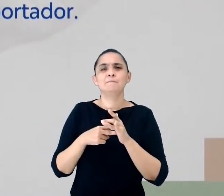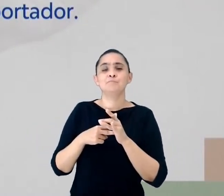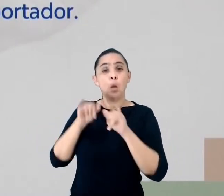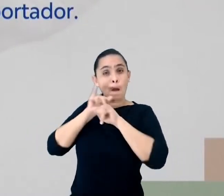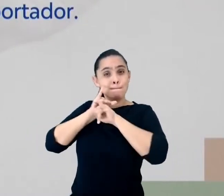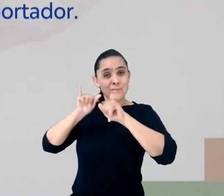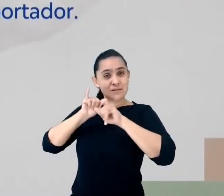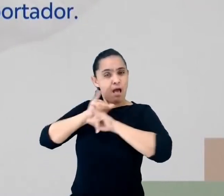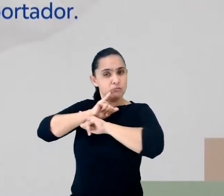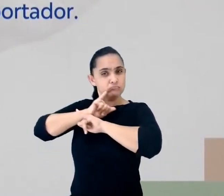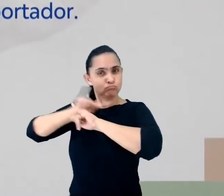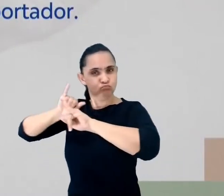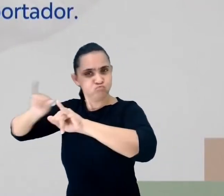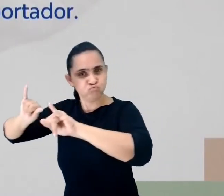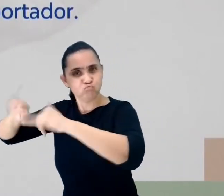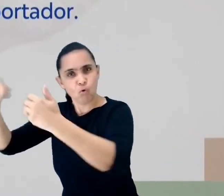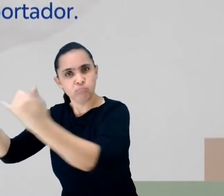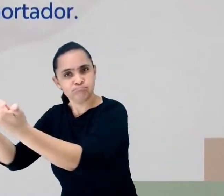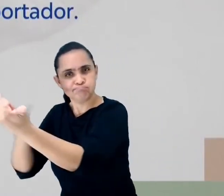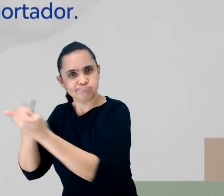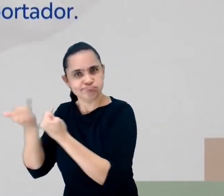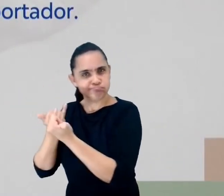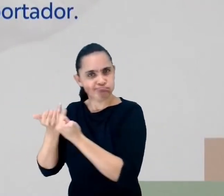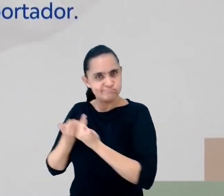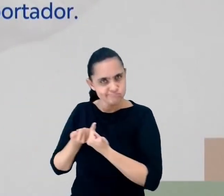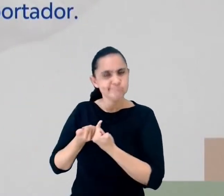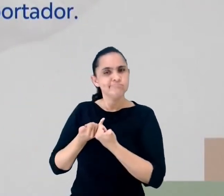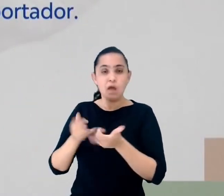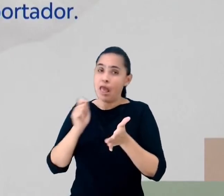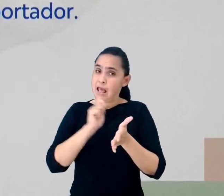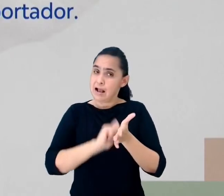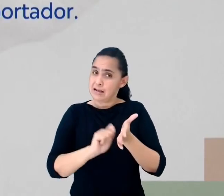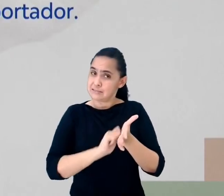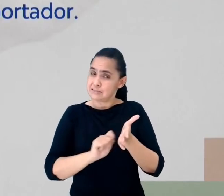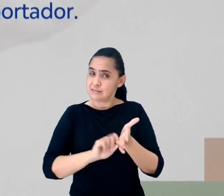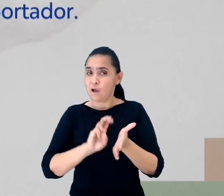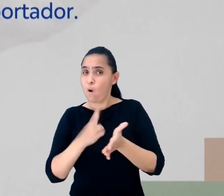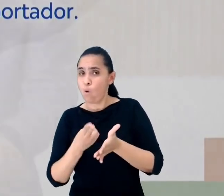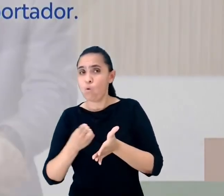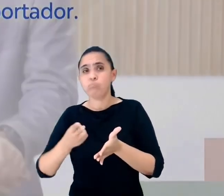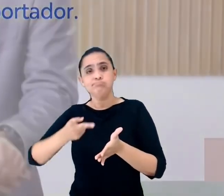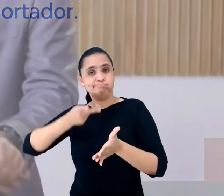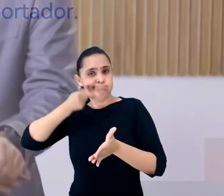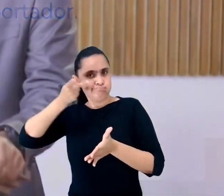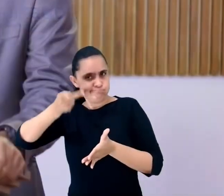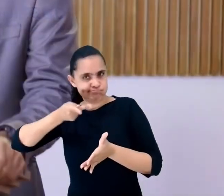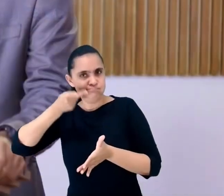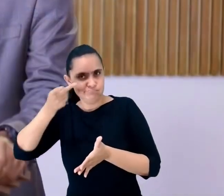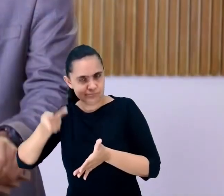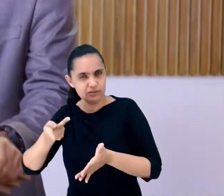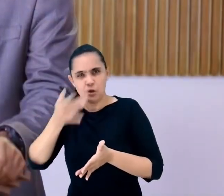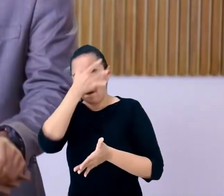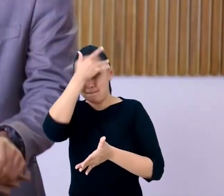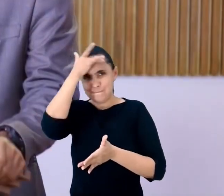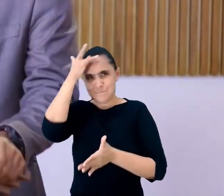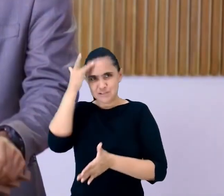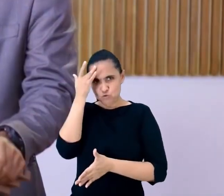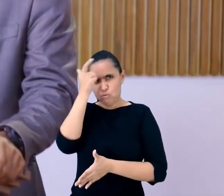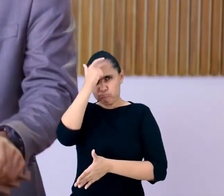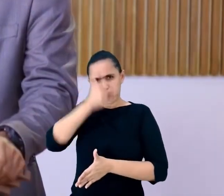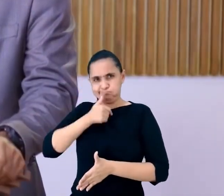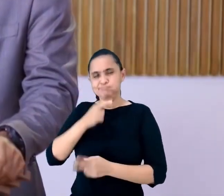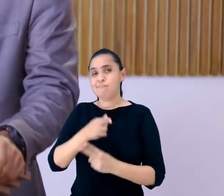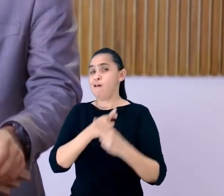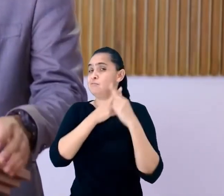mensagem escrita e o oral, né? Então, portador. Então, mensageiro tem